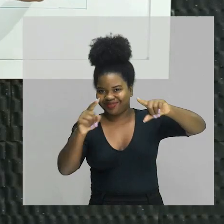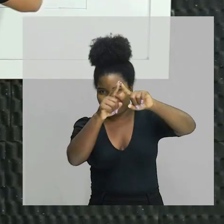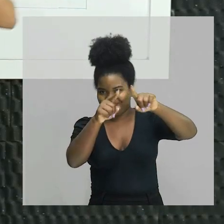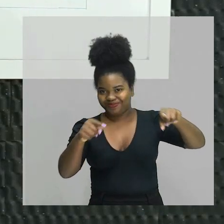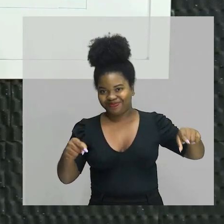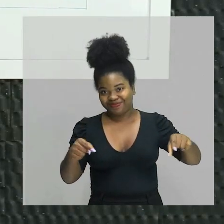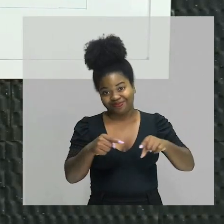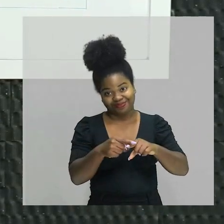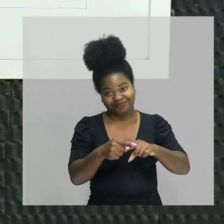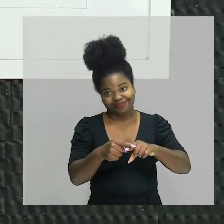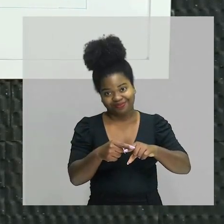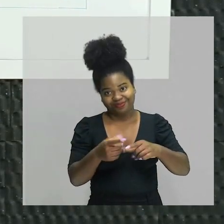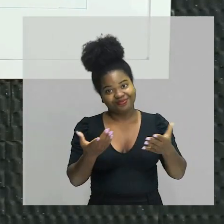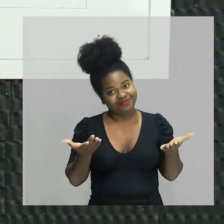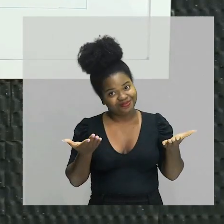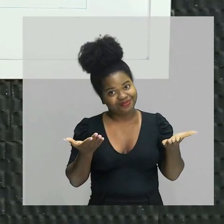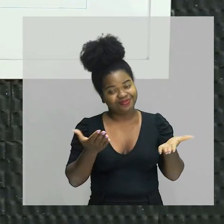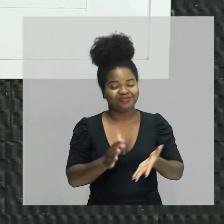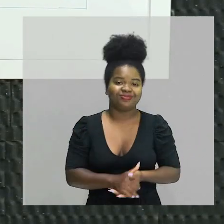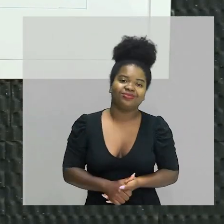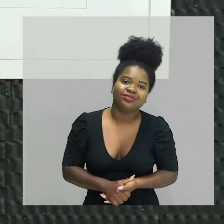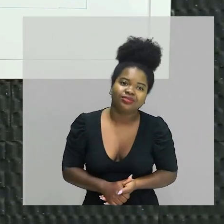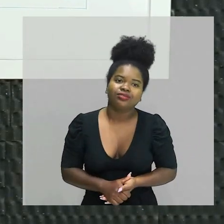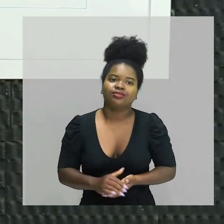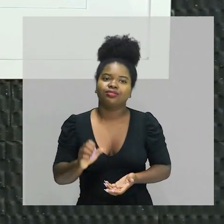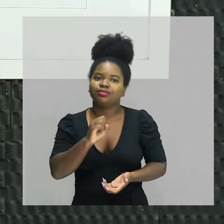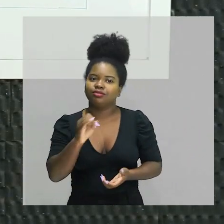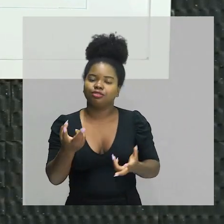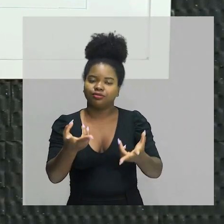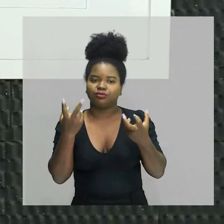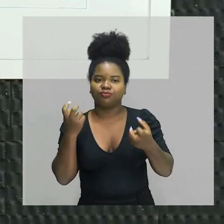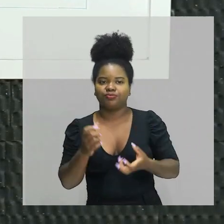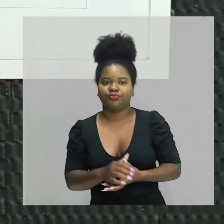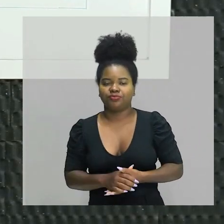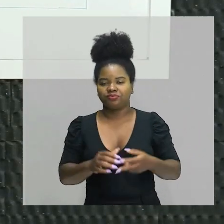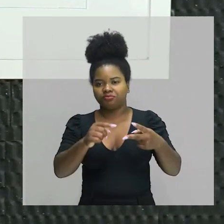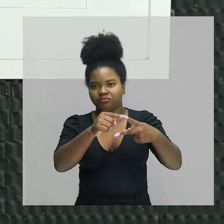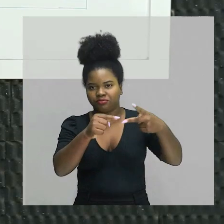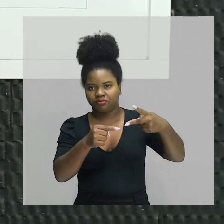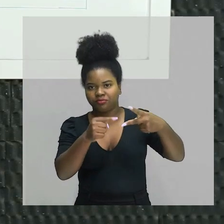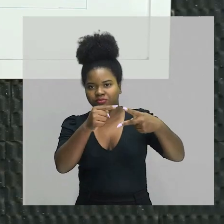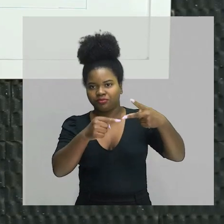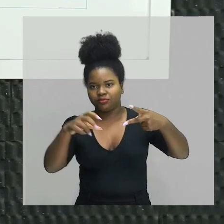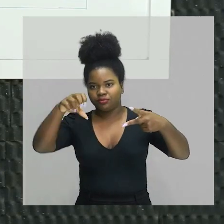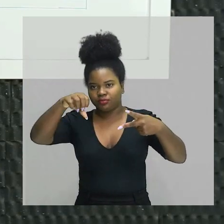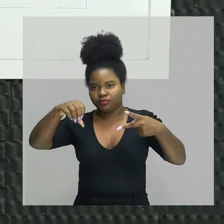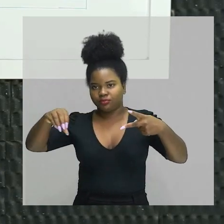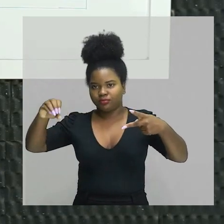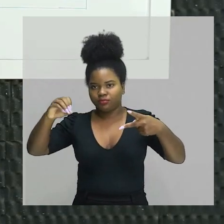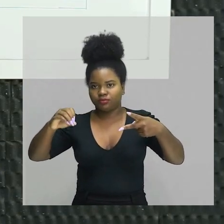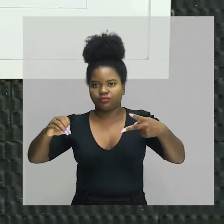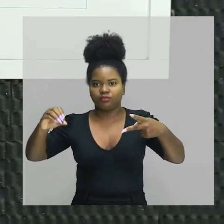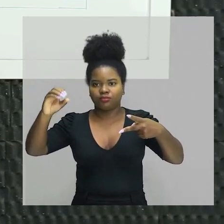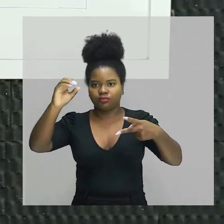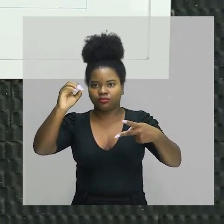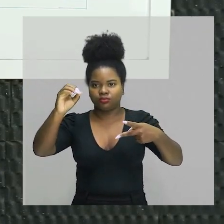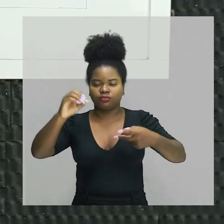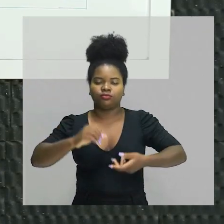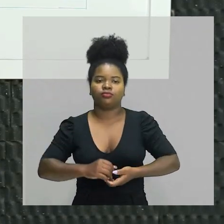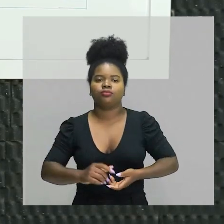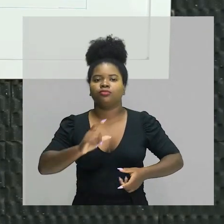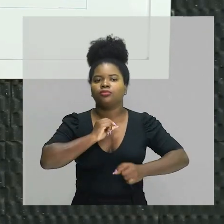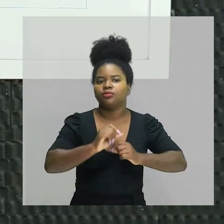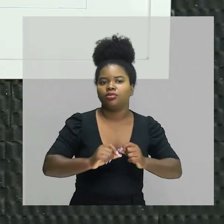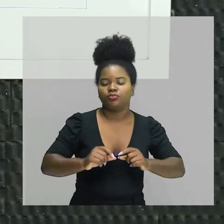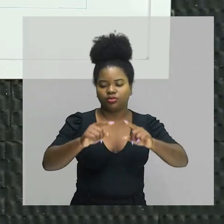Olha só. Certo? Então, se você observar, formar aqui um ângulo de 90 graus, você tem aí um